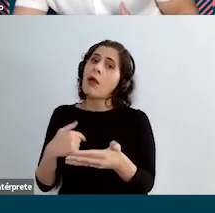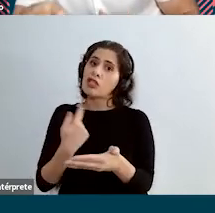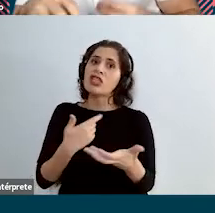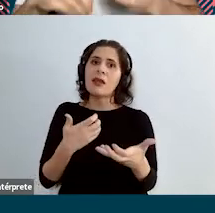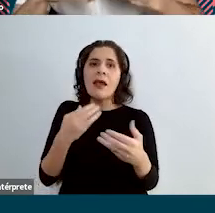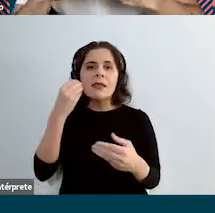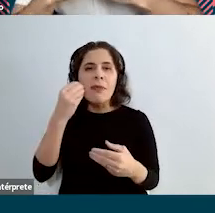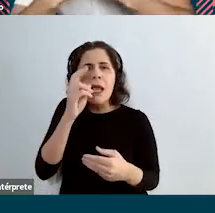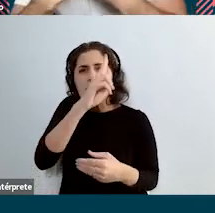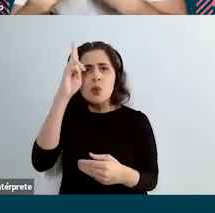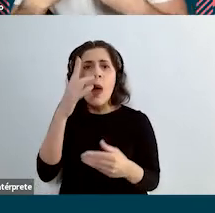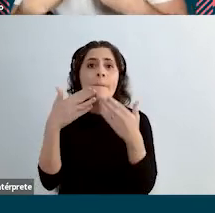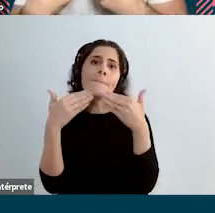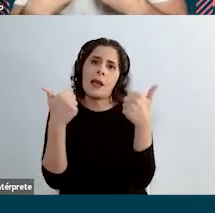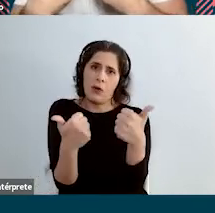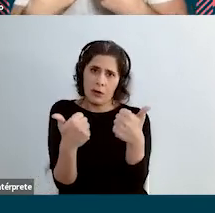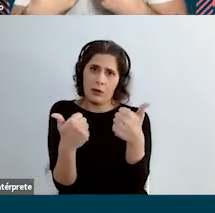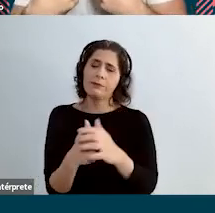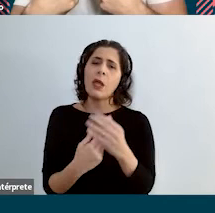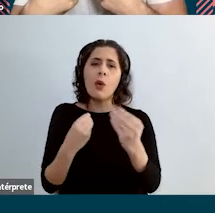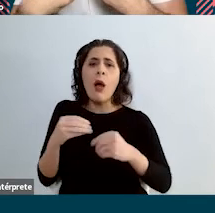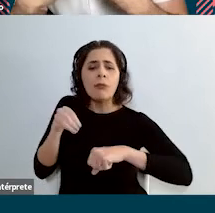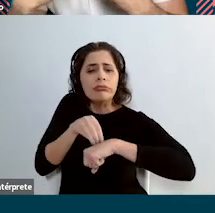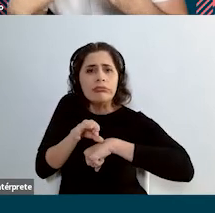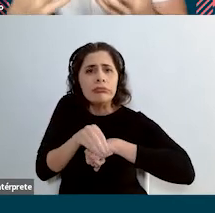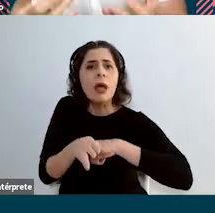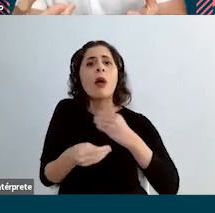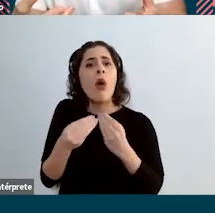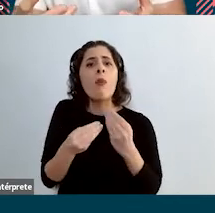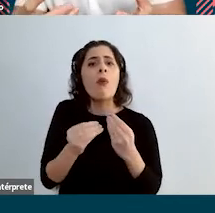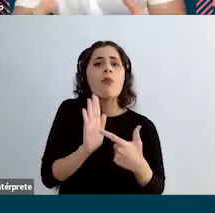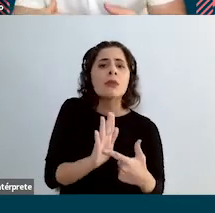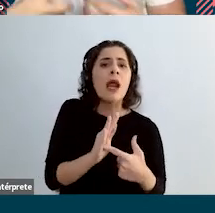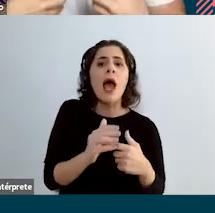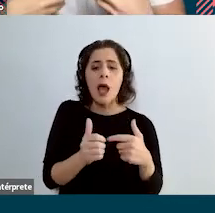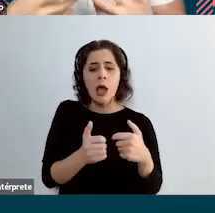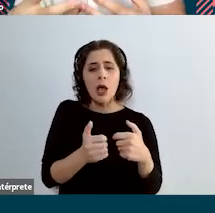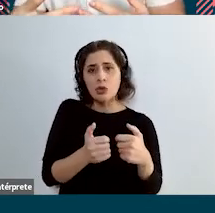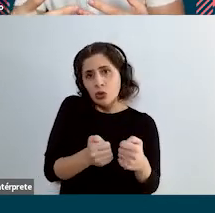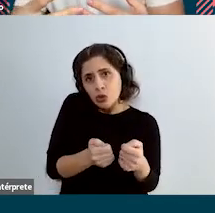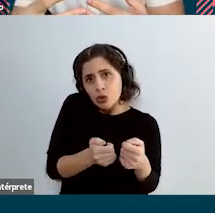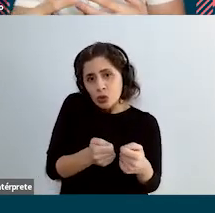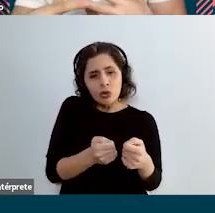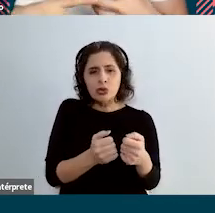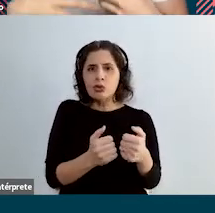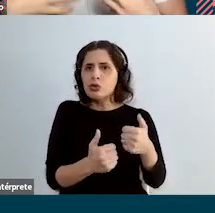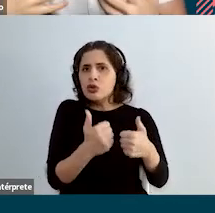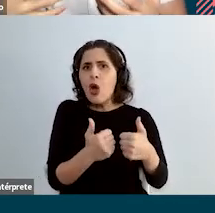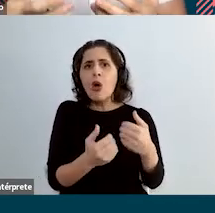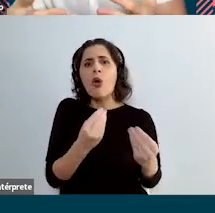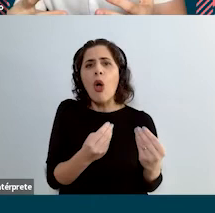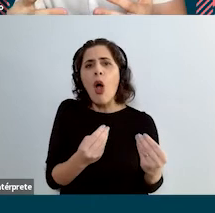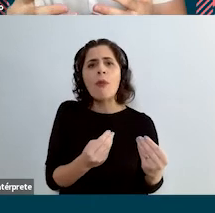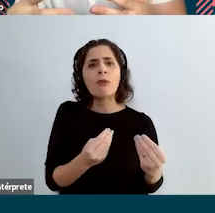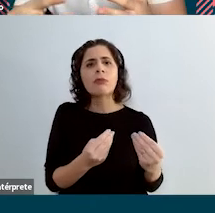a gente consegue comunicar melhor para as pessoas qual a dinâmica do jogo, qual a dinâmica de pontuação, o que